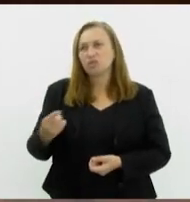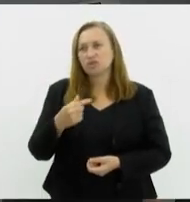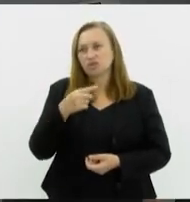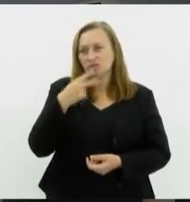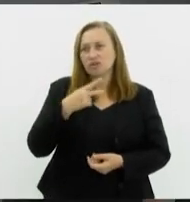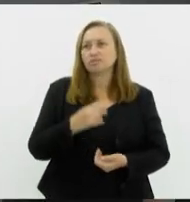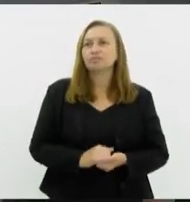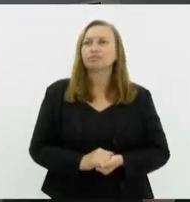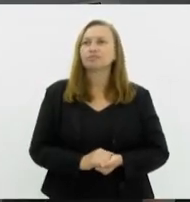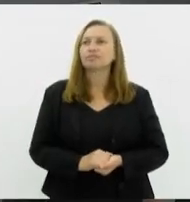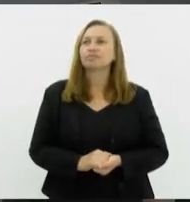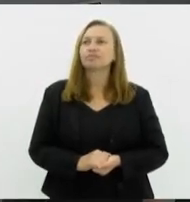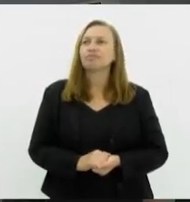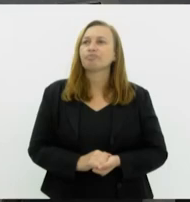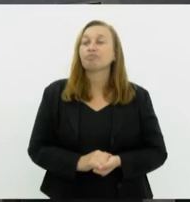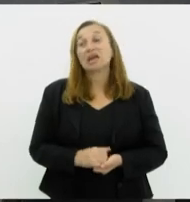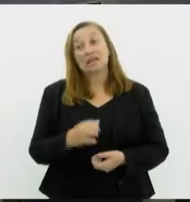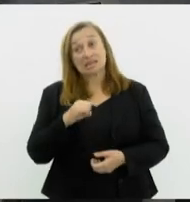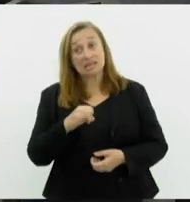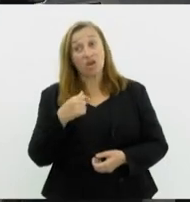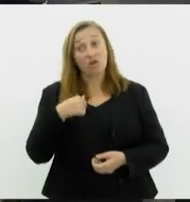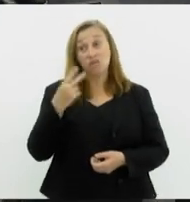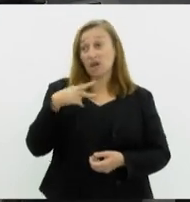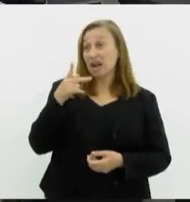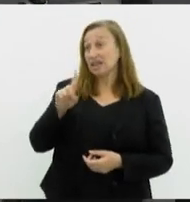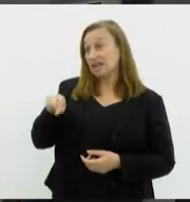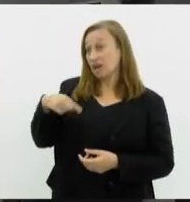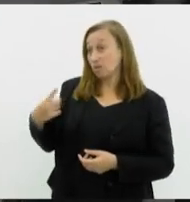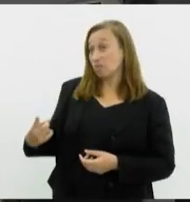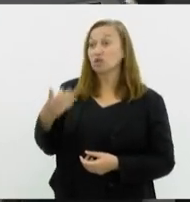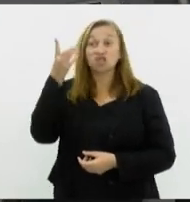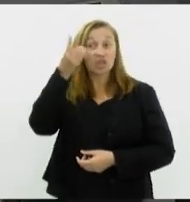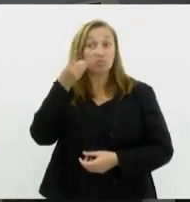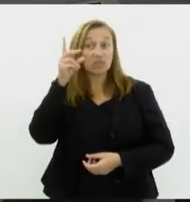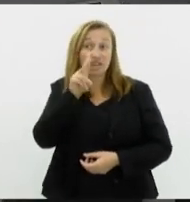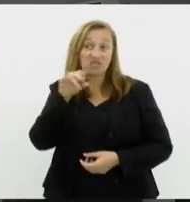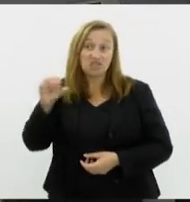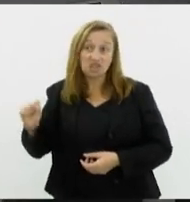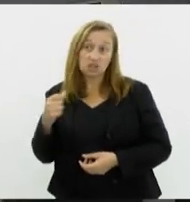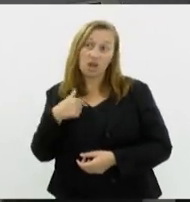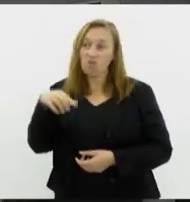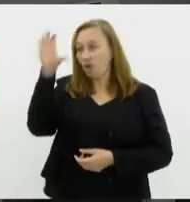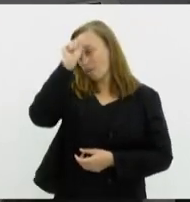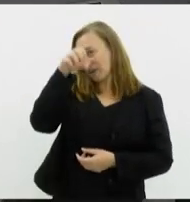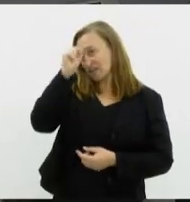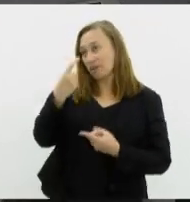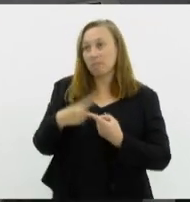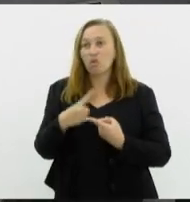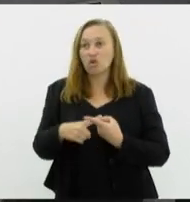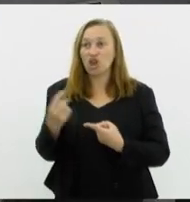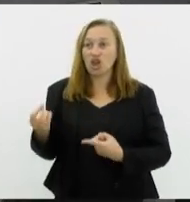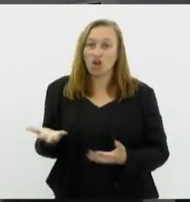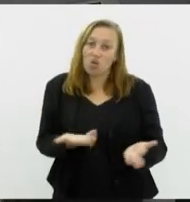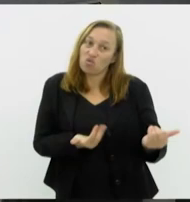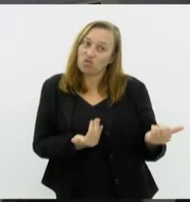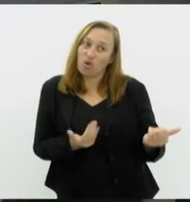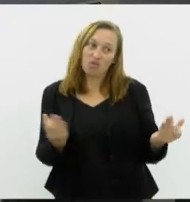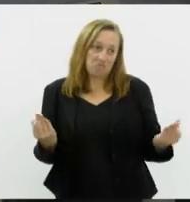discuto. Luiz Paulo... Se eu falar depois do deputado Vinícius, eu vou aprender, porque o meu jovem é